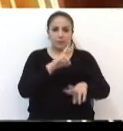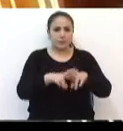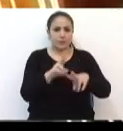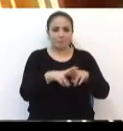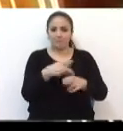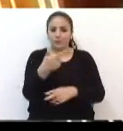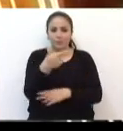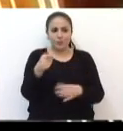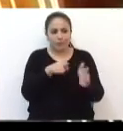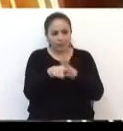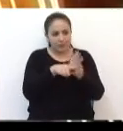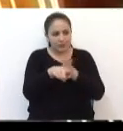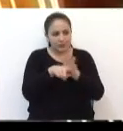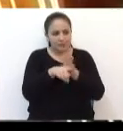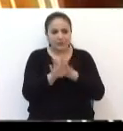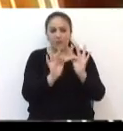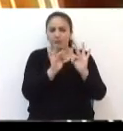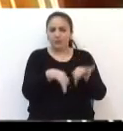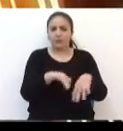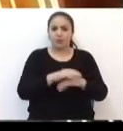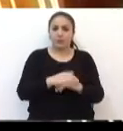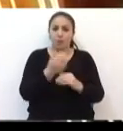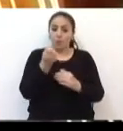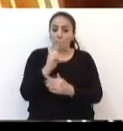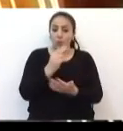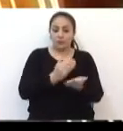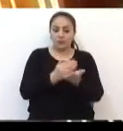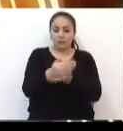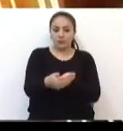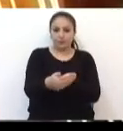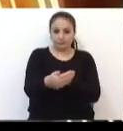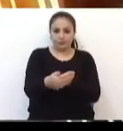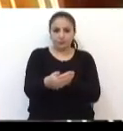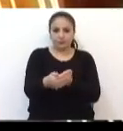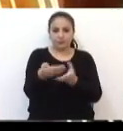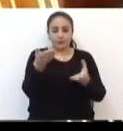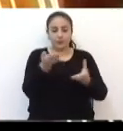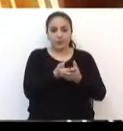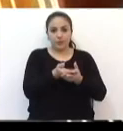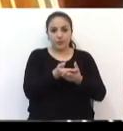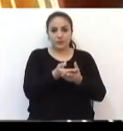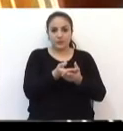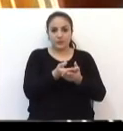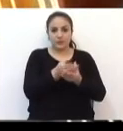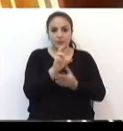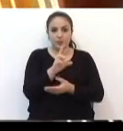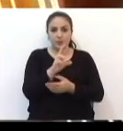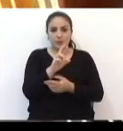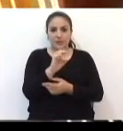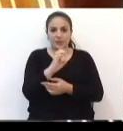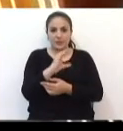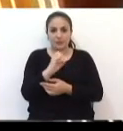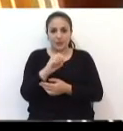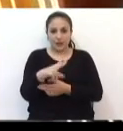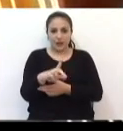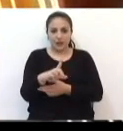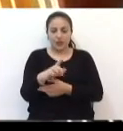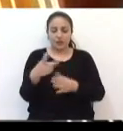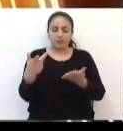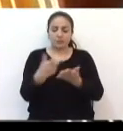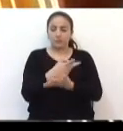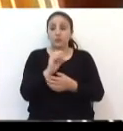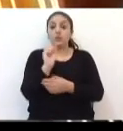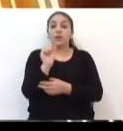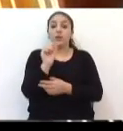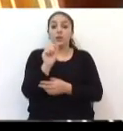sequer a investigação terminada ou o início do processo criminal acontecido. E o que a audiência